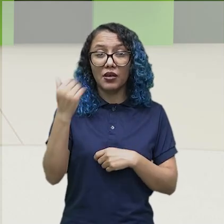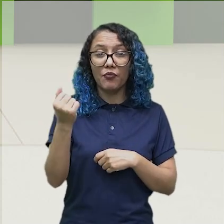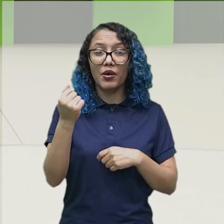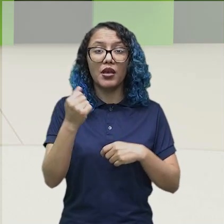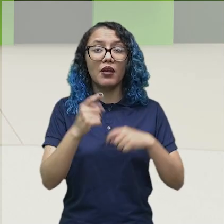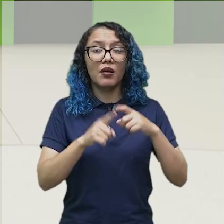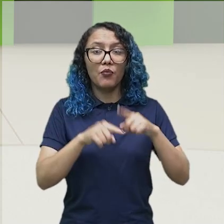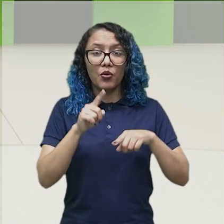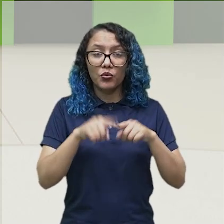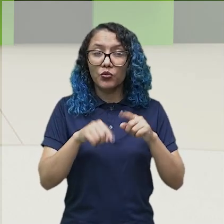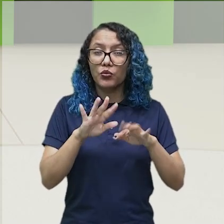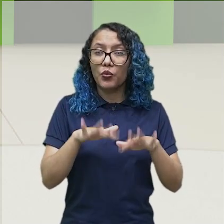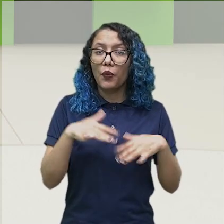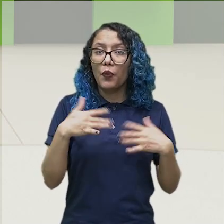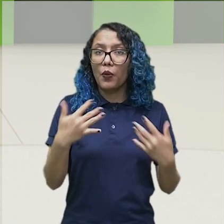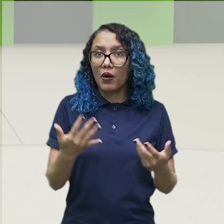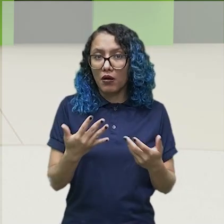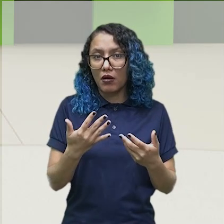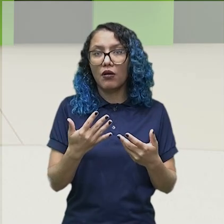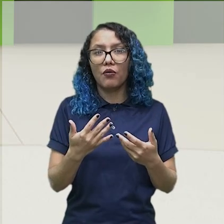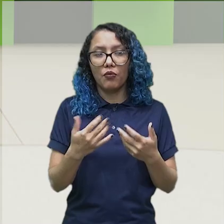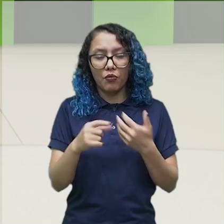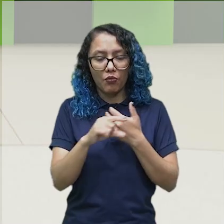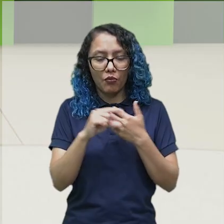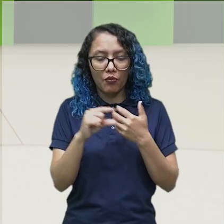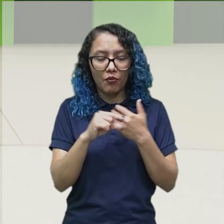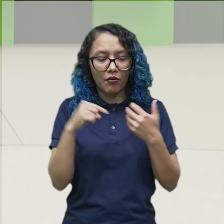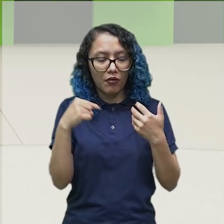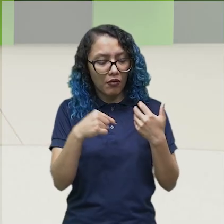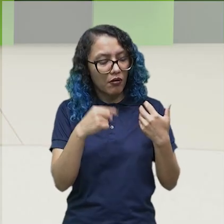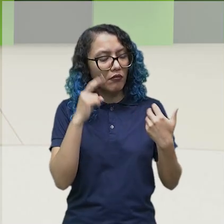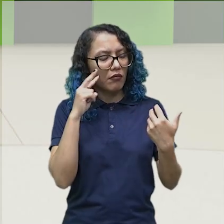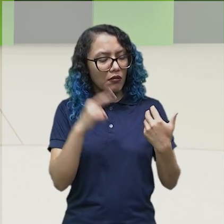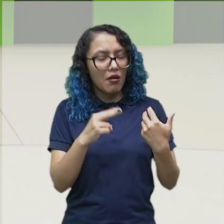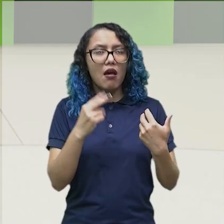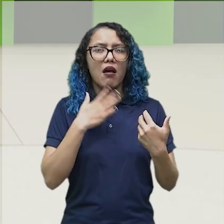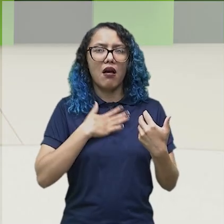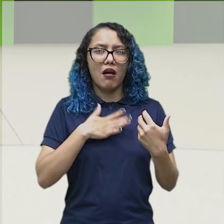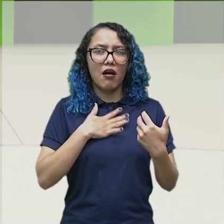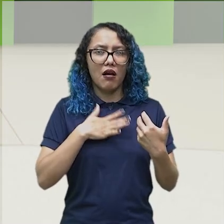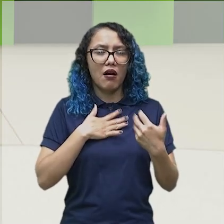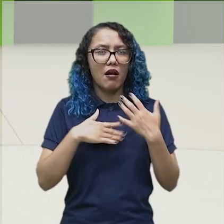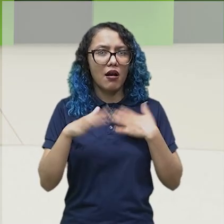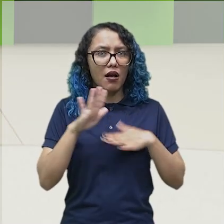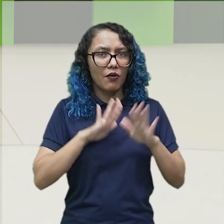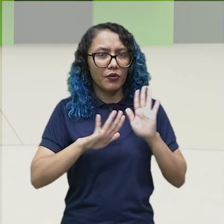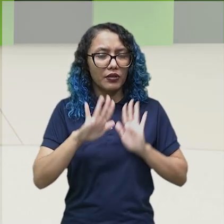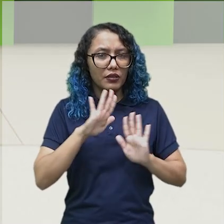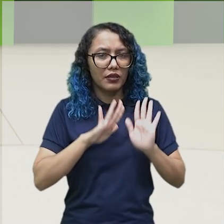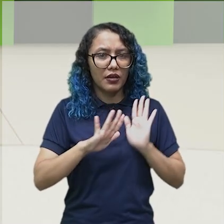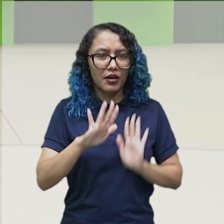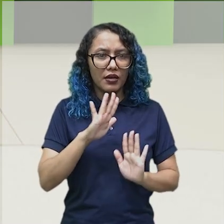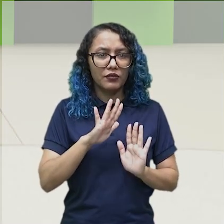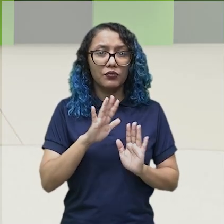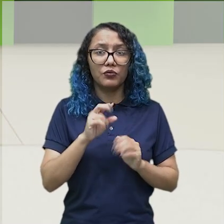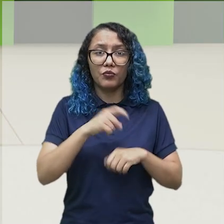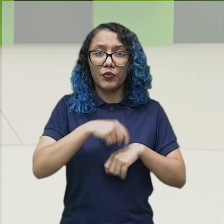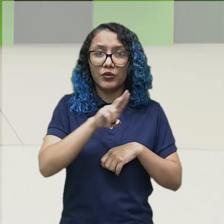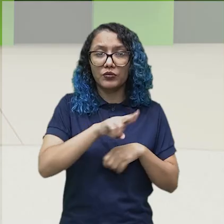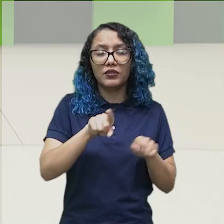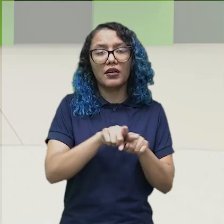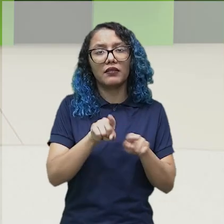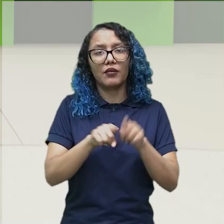naquele rótulo para que você tenha cuidado, né, na hora de fazer o manuseio daquele material e ainda mais de fazer o descarte dele,